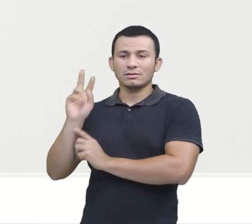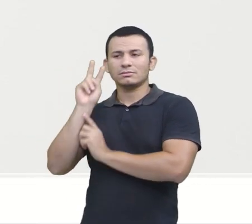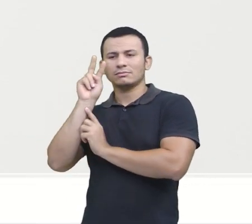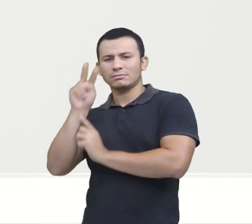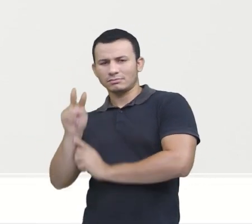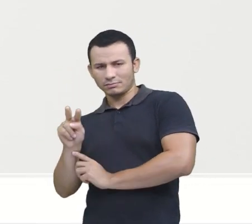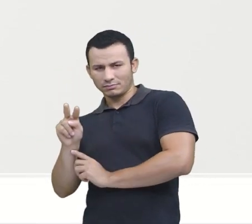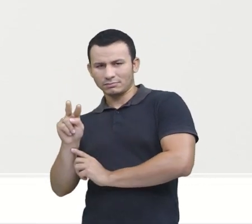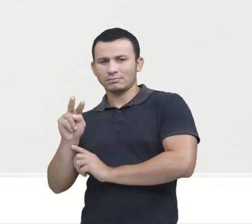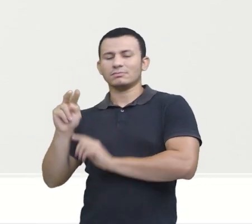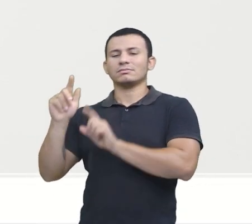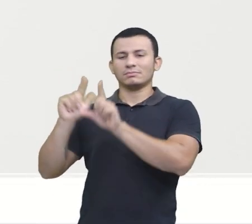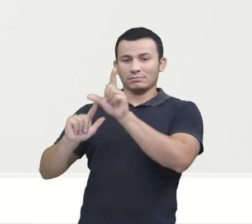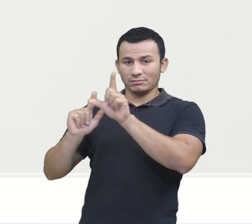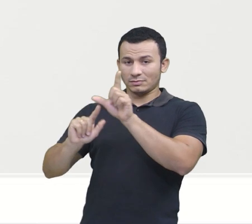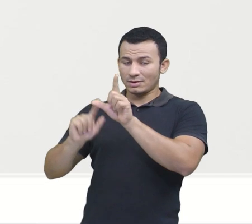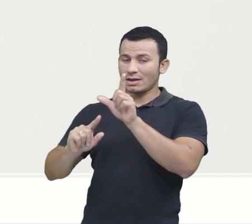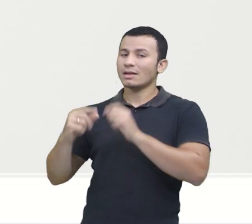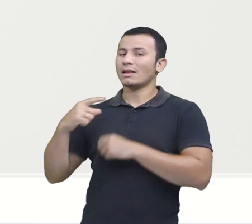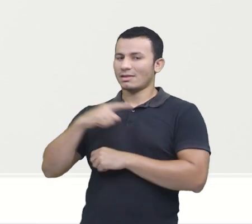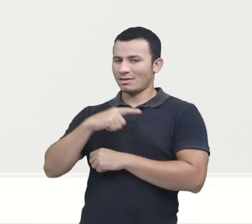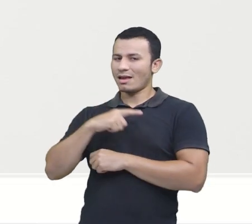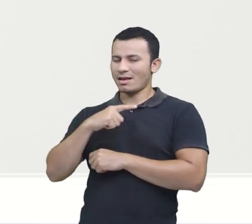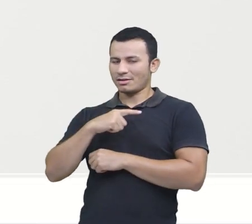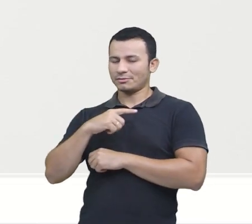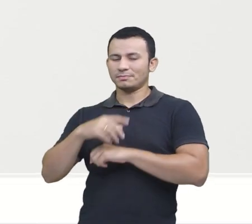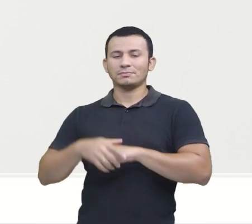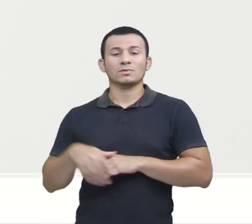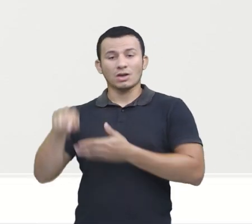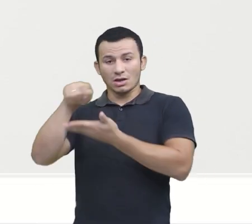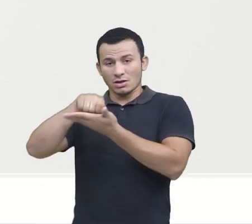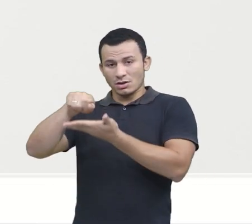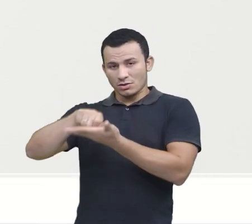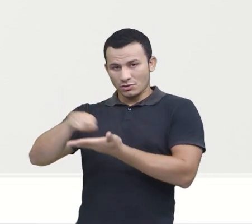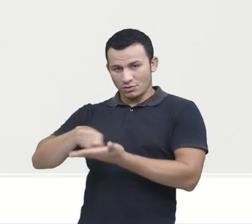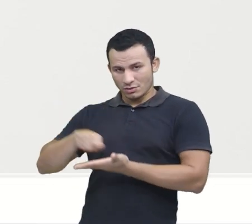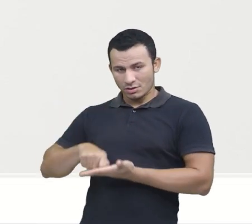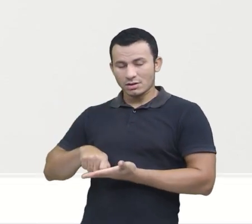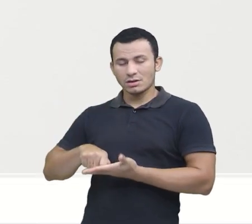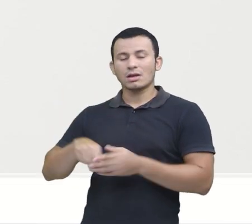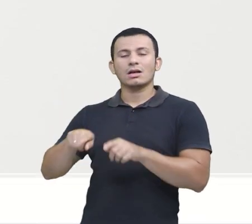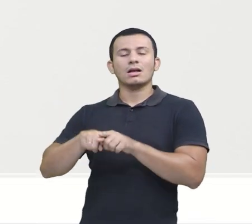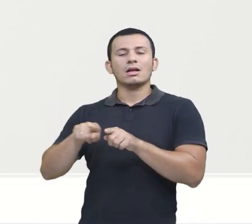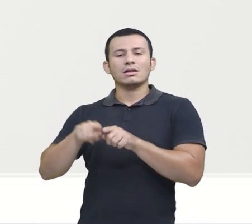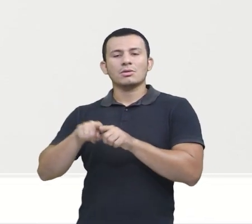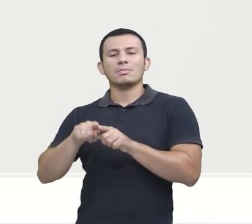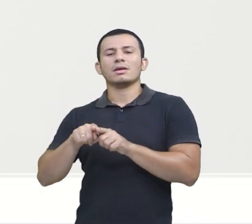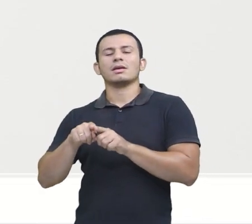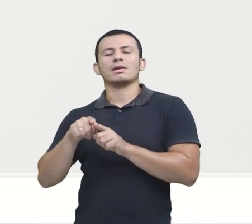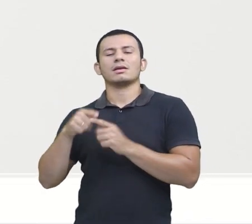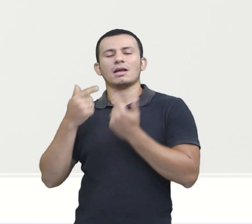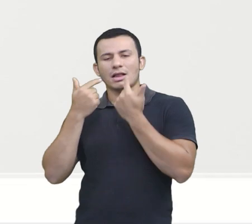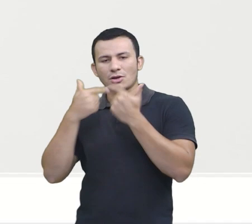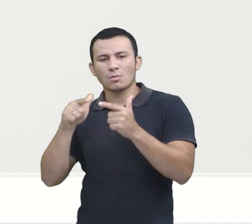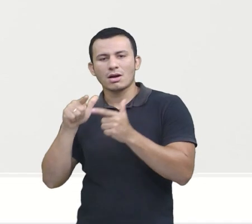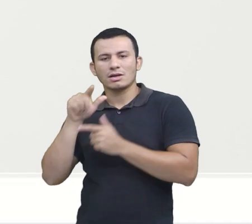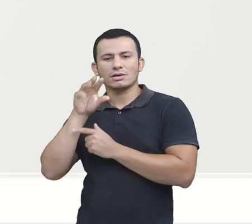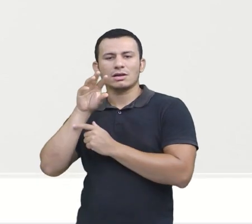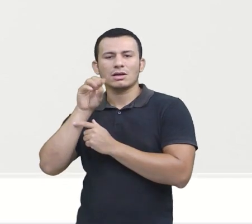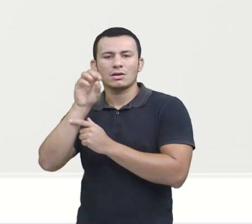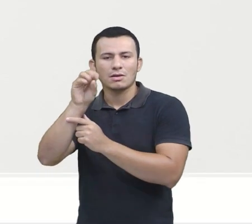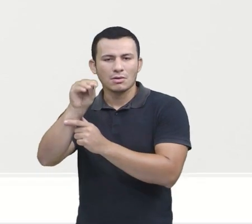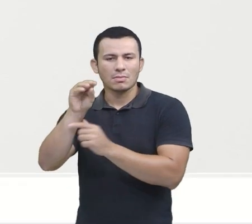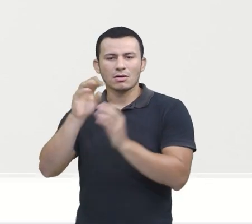A linguagem verbal escrita e a linguagem não verbal, que ela é representada